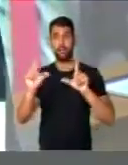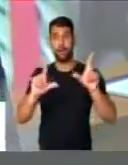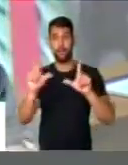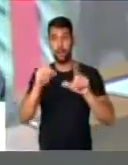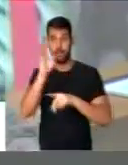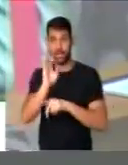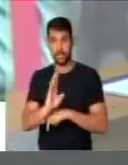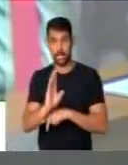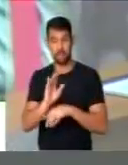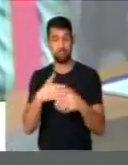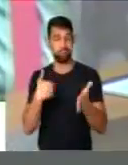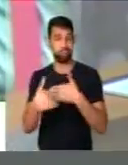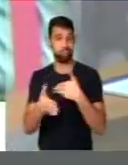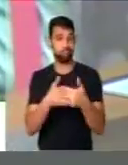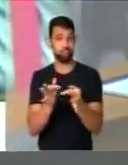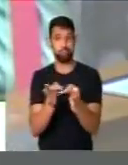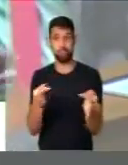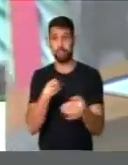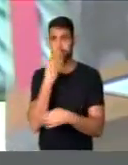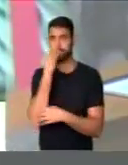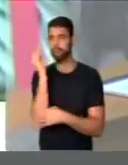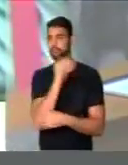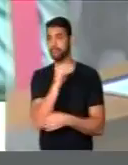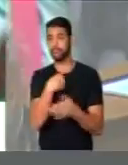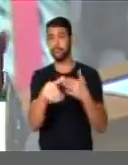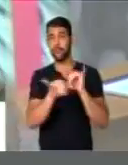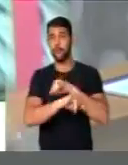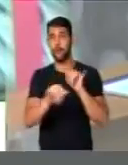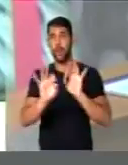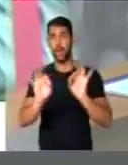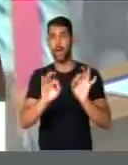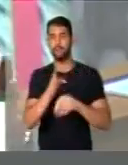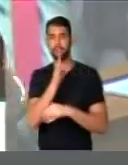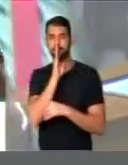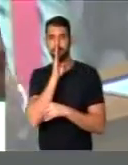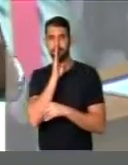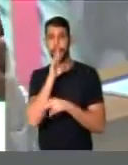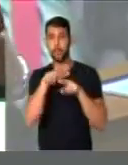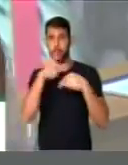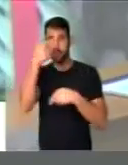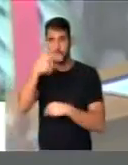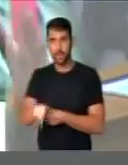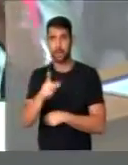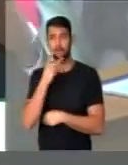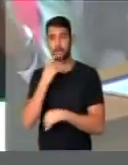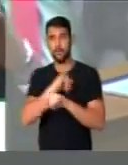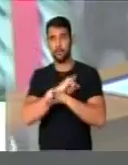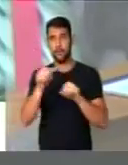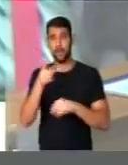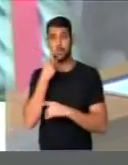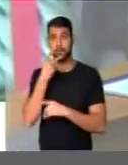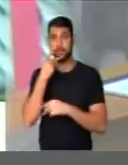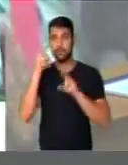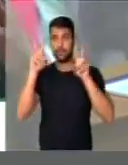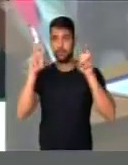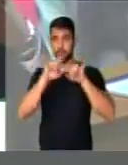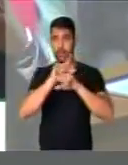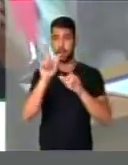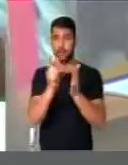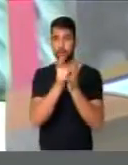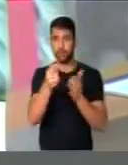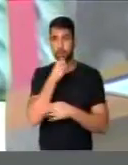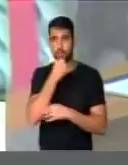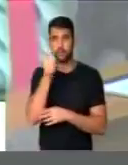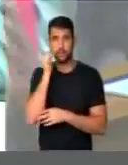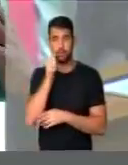mídia simplesmente ignorou. Por isso que quero repetir aqui as palavras